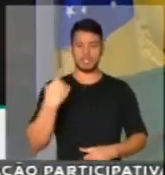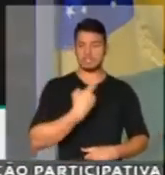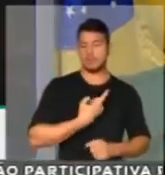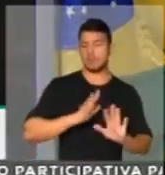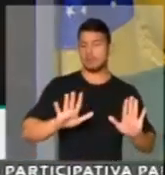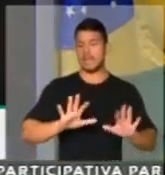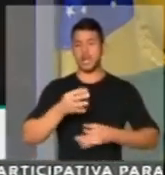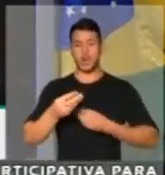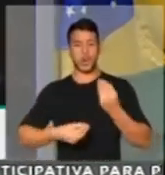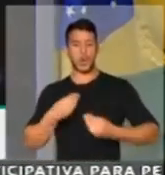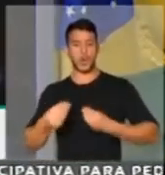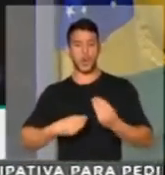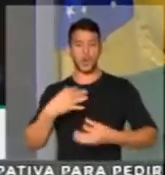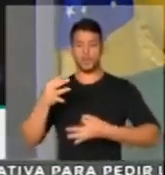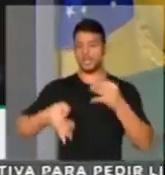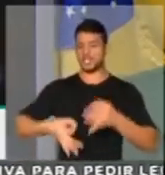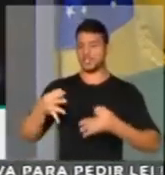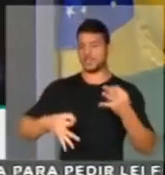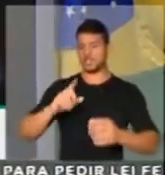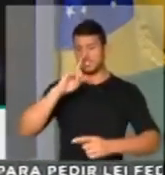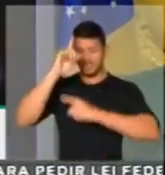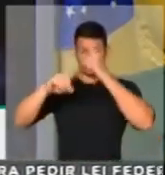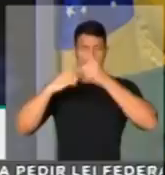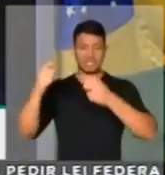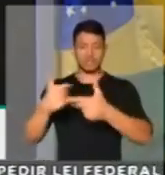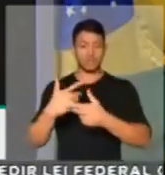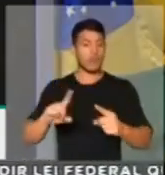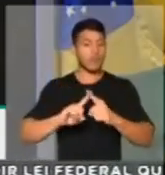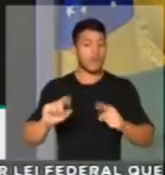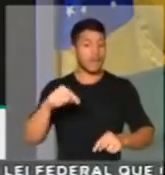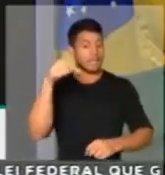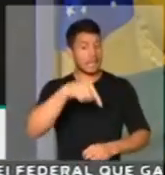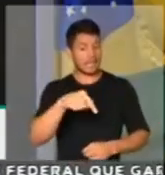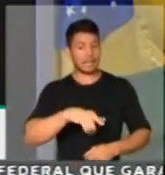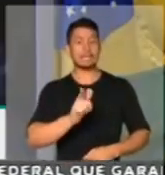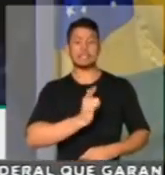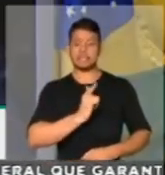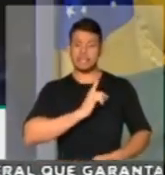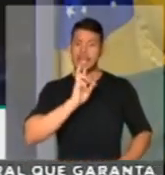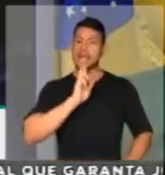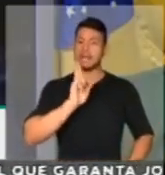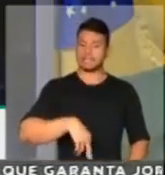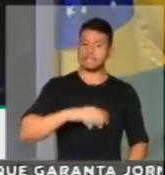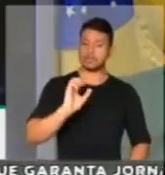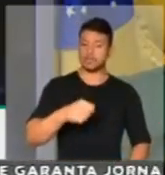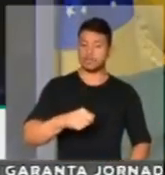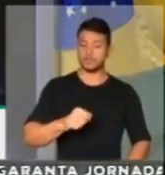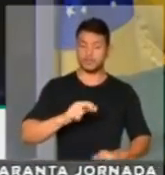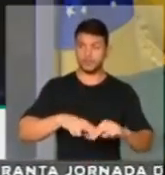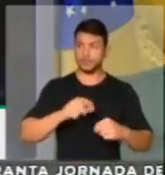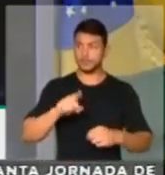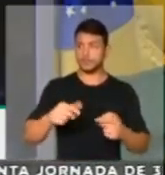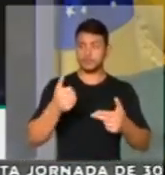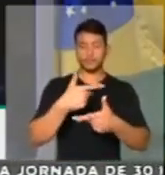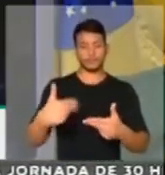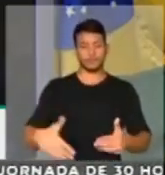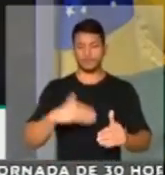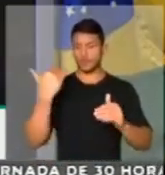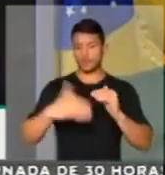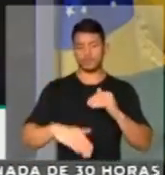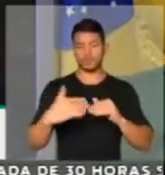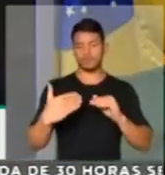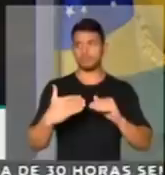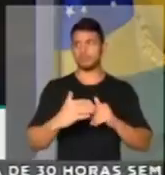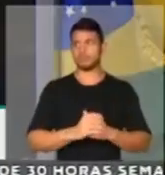ativismo judicial, quando nessa matéria o Supremo terá razão se derrubar, porque se trata de matéria inconstitucional e é claro para todos